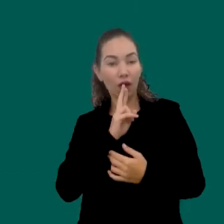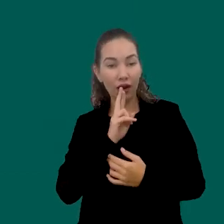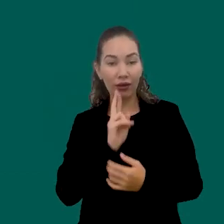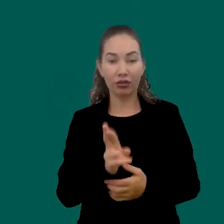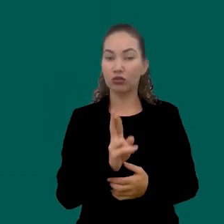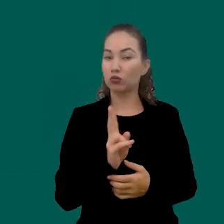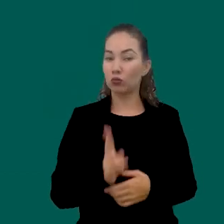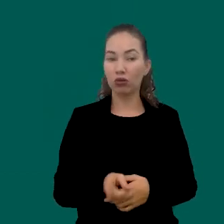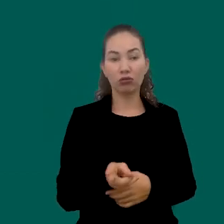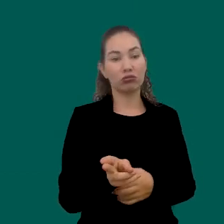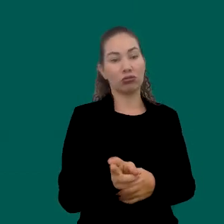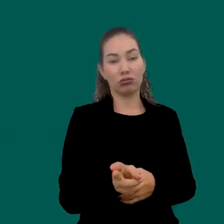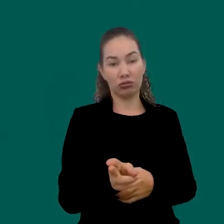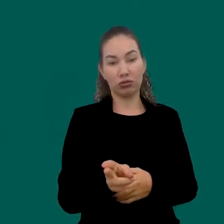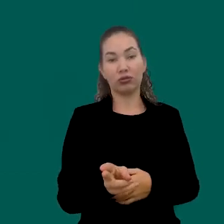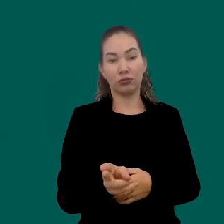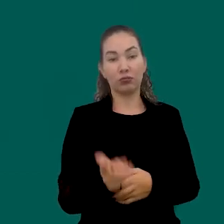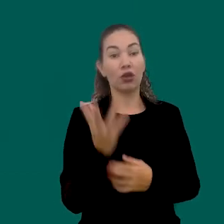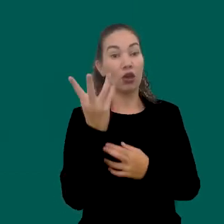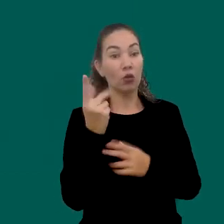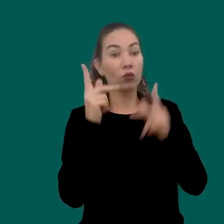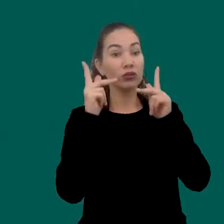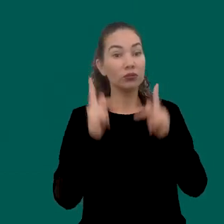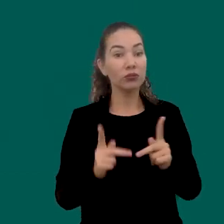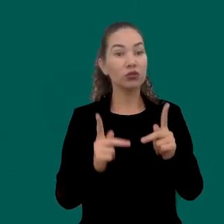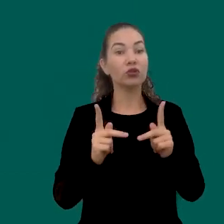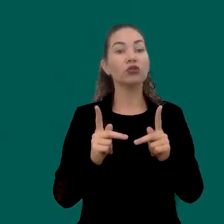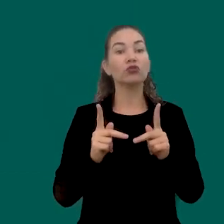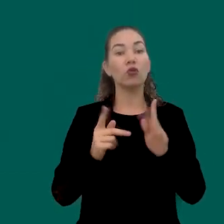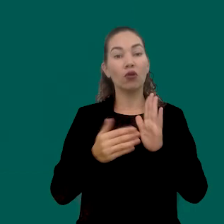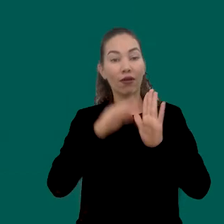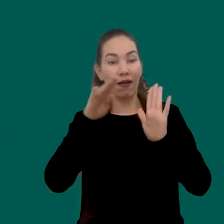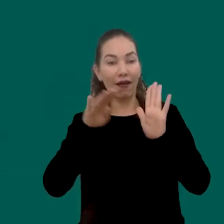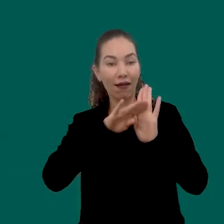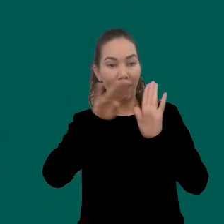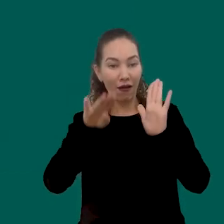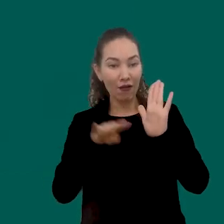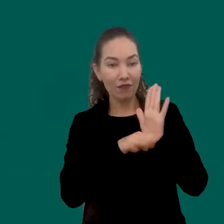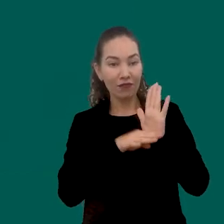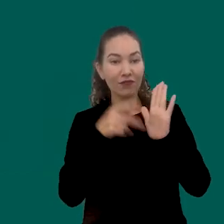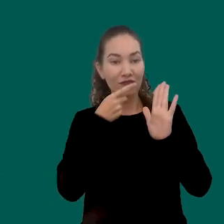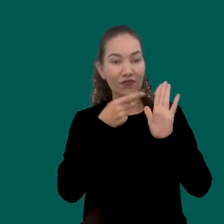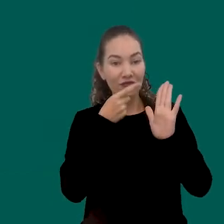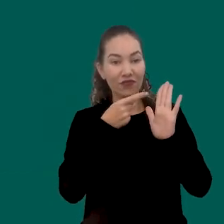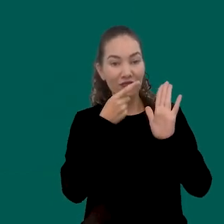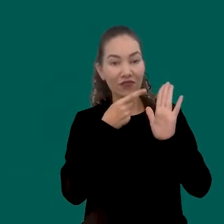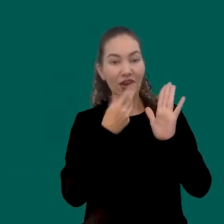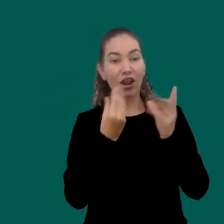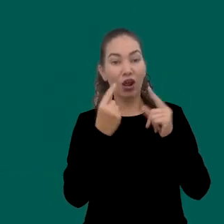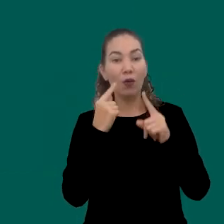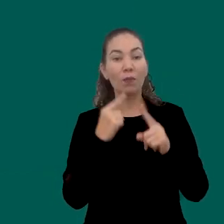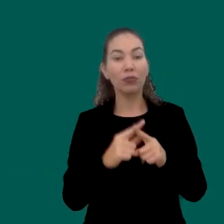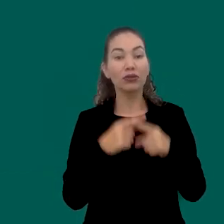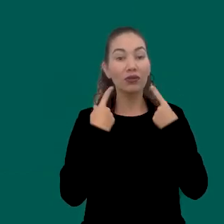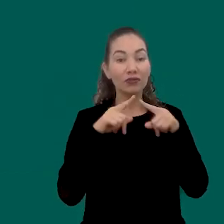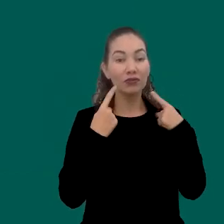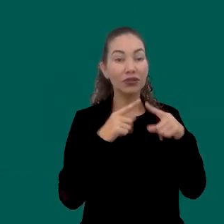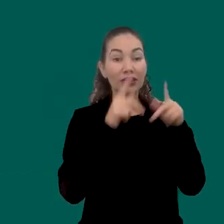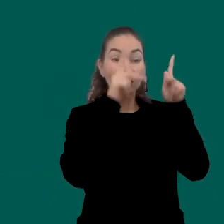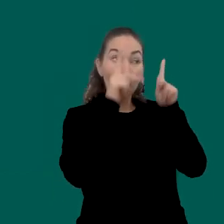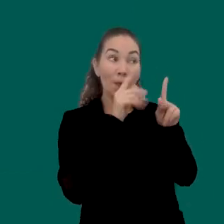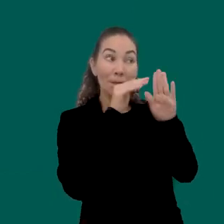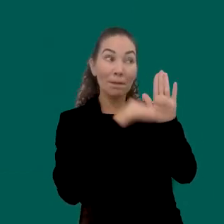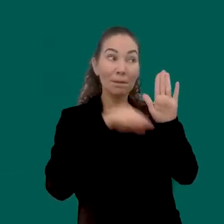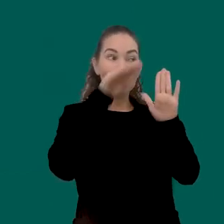comentário dele e o nível e a quantidade de pessoas que vem abaixo desse comentário, muitas vezes criticando a pessoa